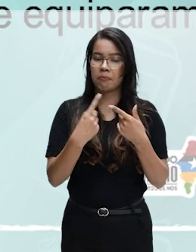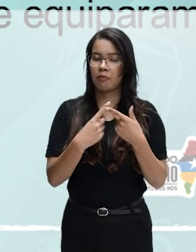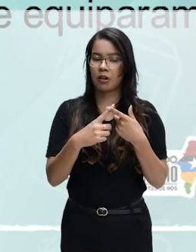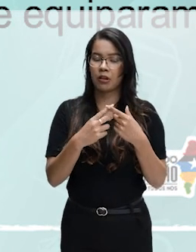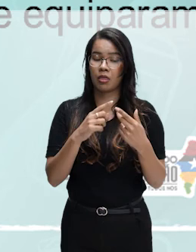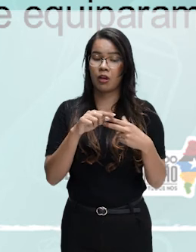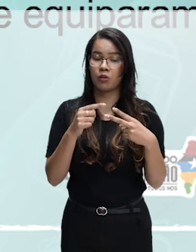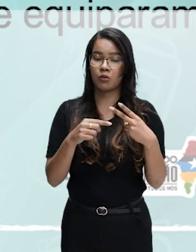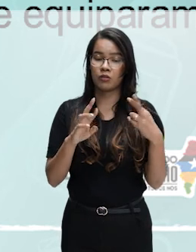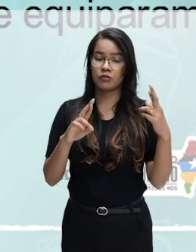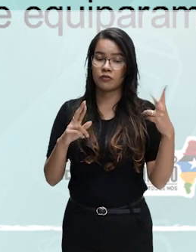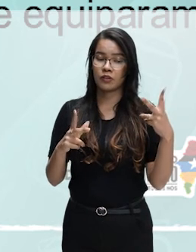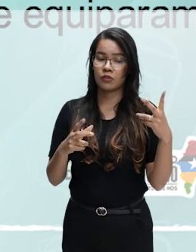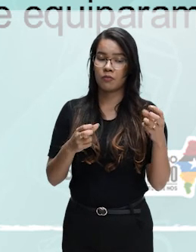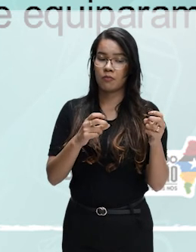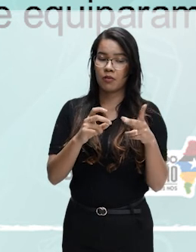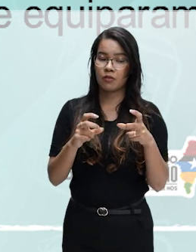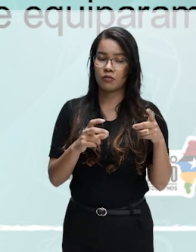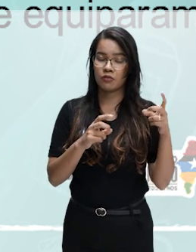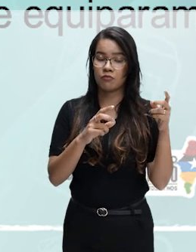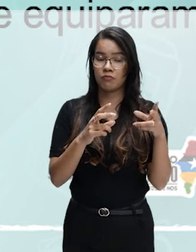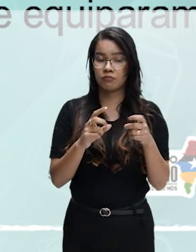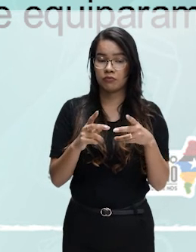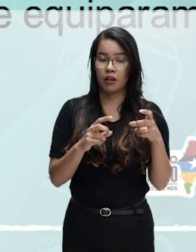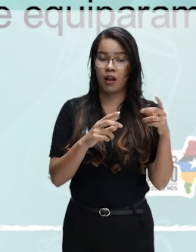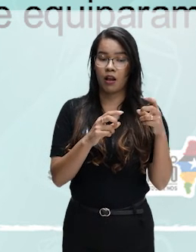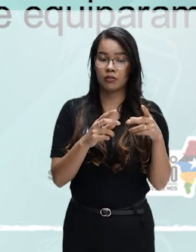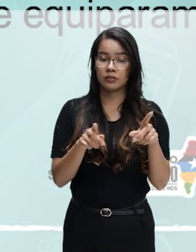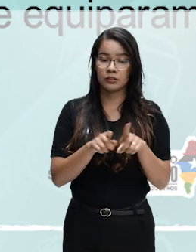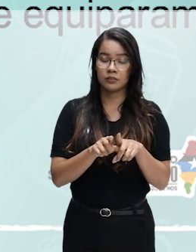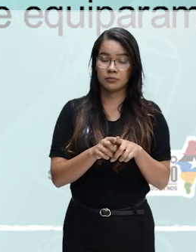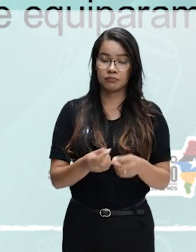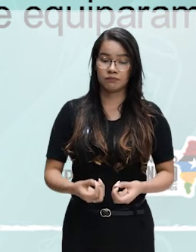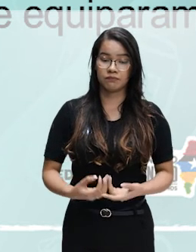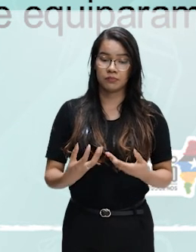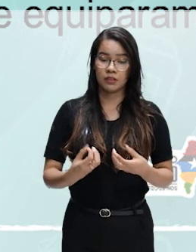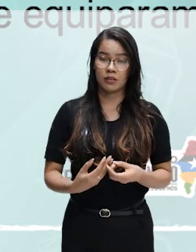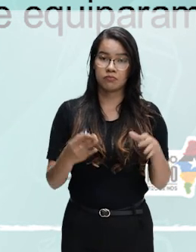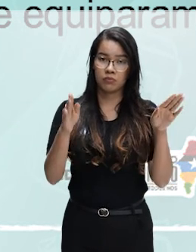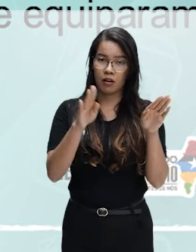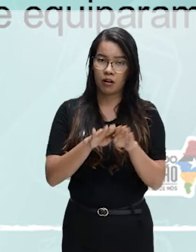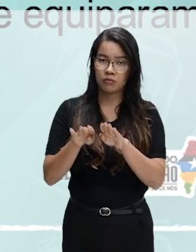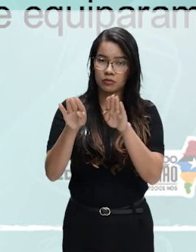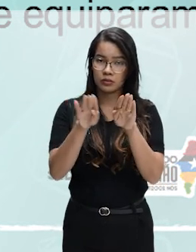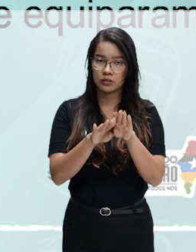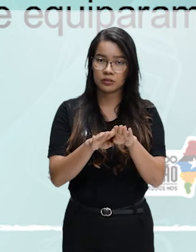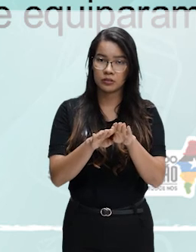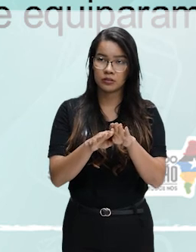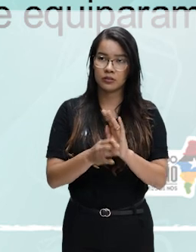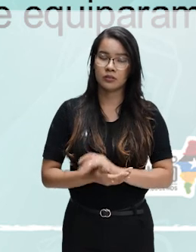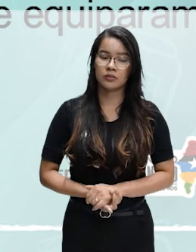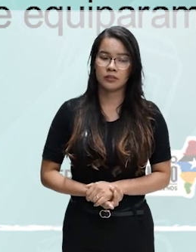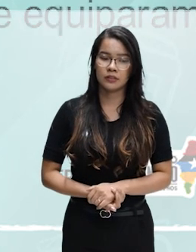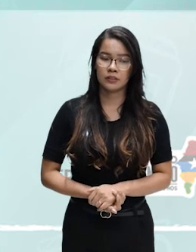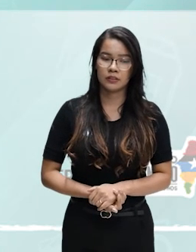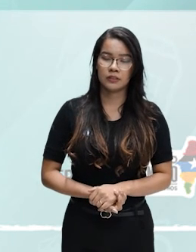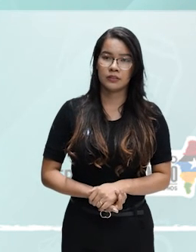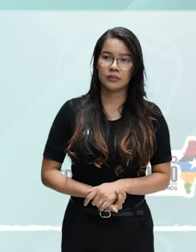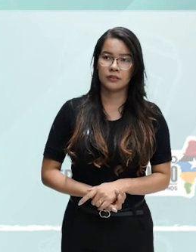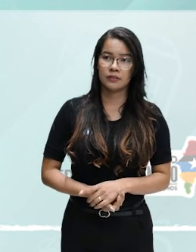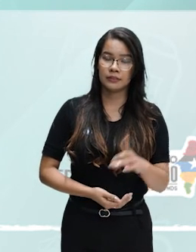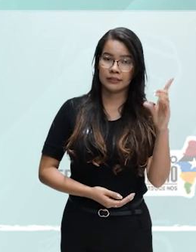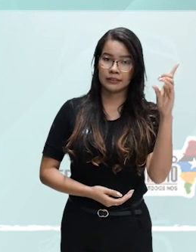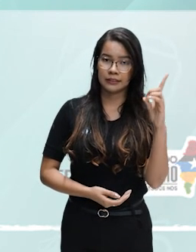as diferenças entre o preço de venda do litro do álcool e o custo da produção se equiparam. Eu acho que essa está fora, né? Não